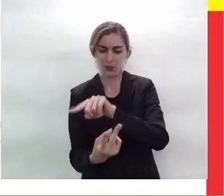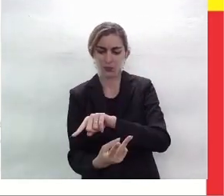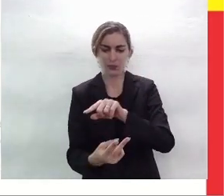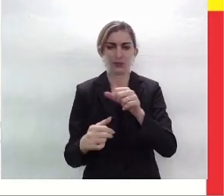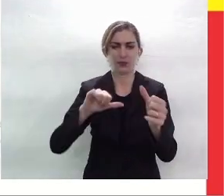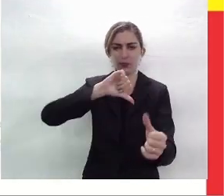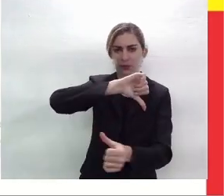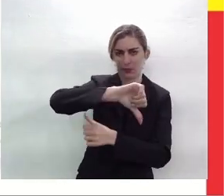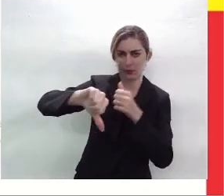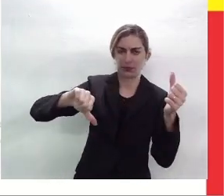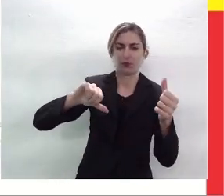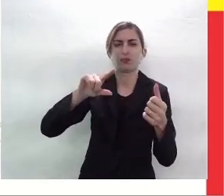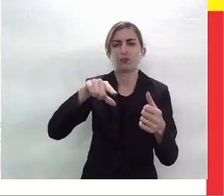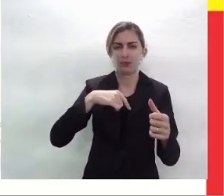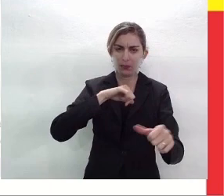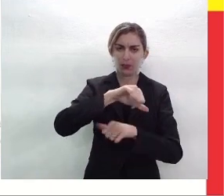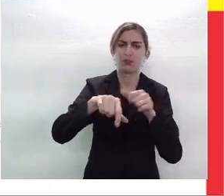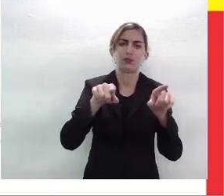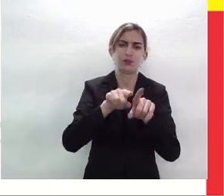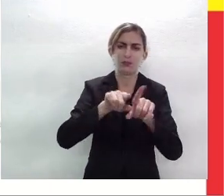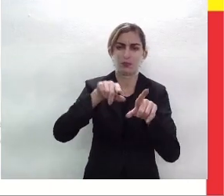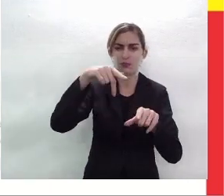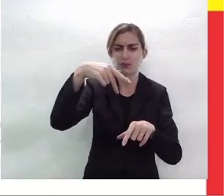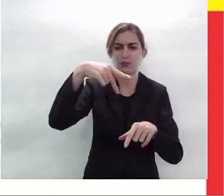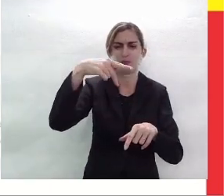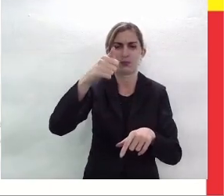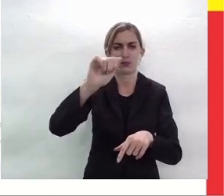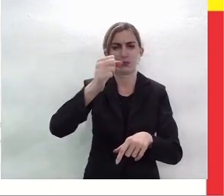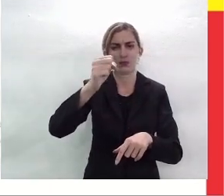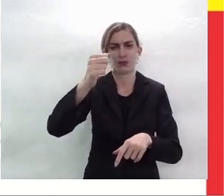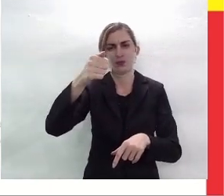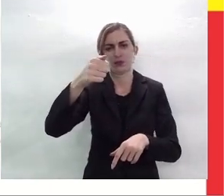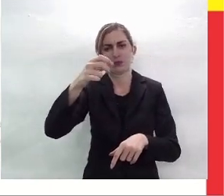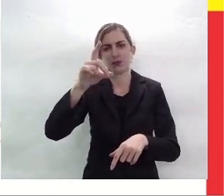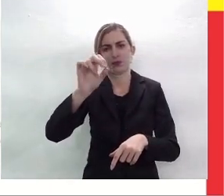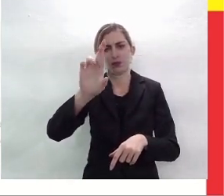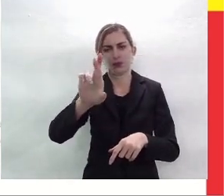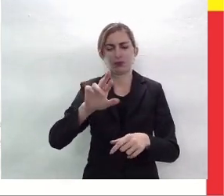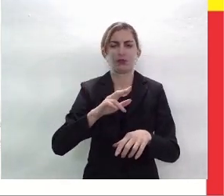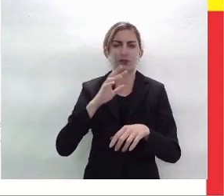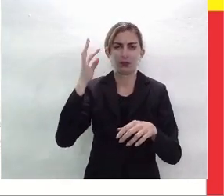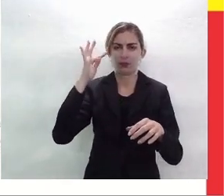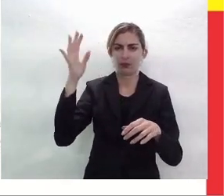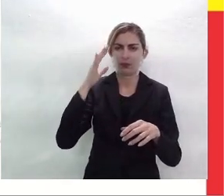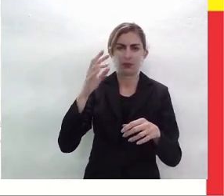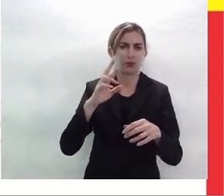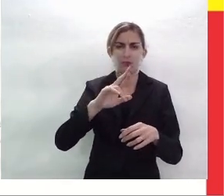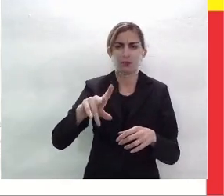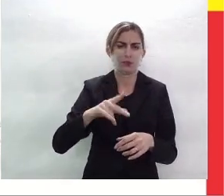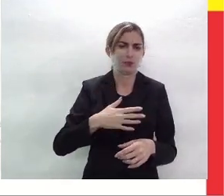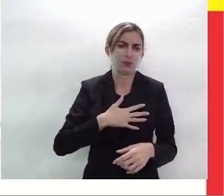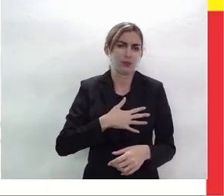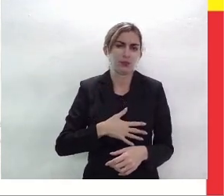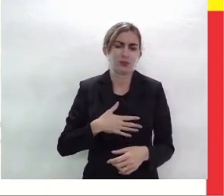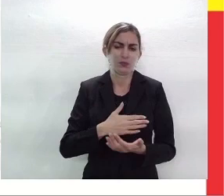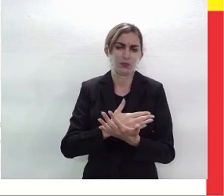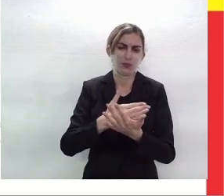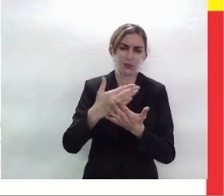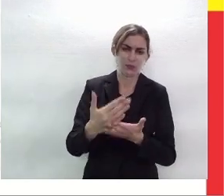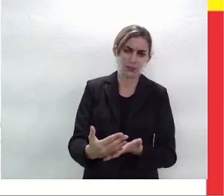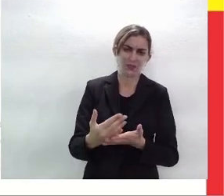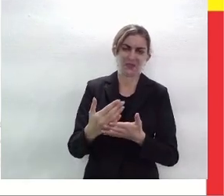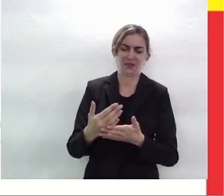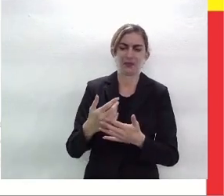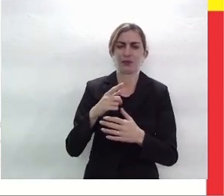posição, que ele sai de baixo para cima, ele vai se tornar também passador. Mas não teoricamente, não seria a forma que ele gostaria